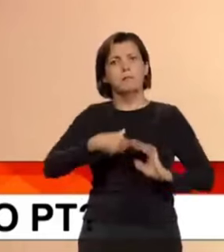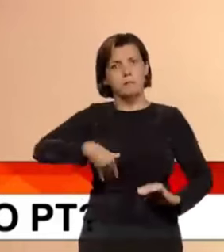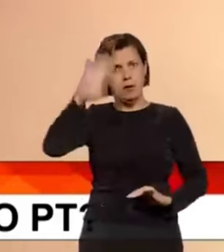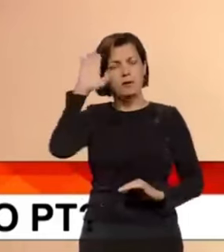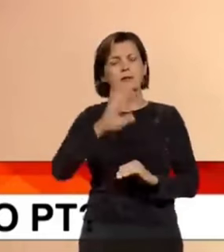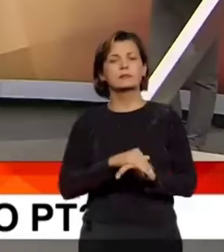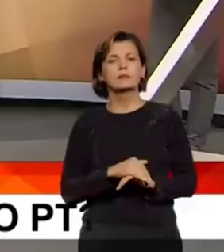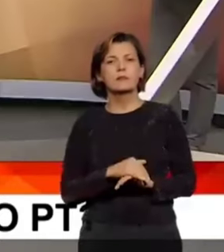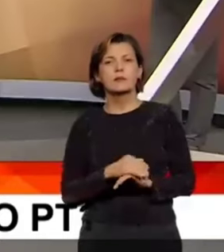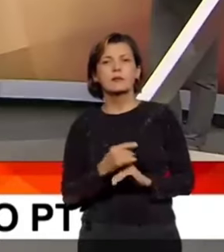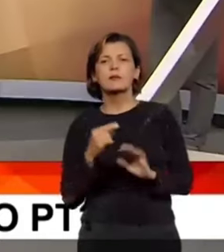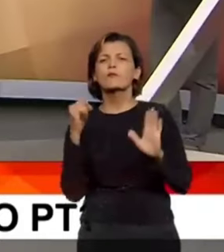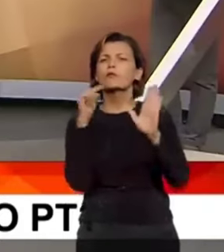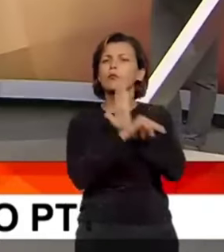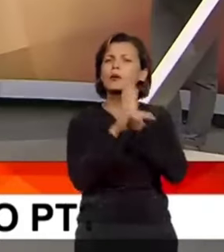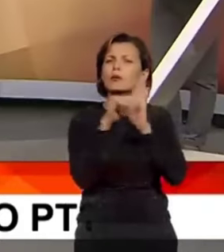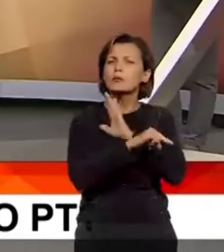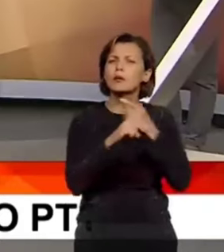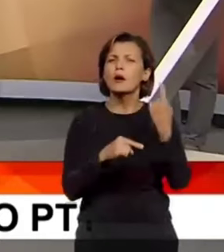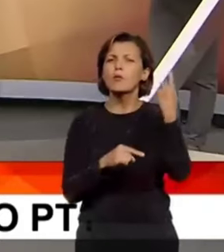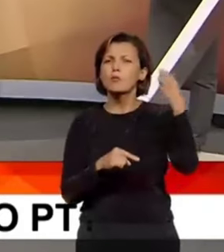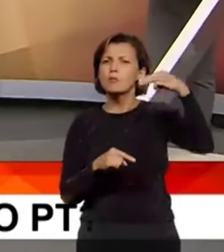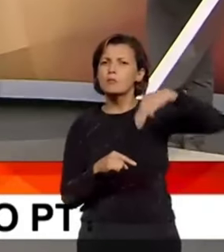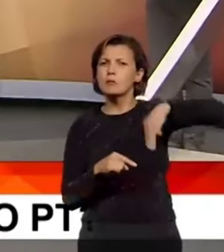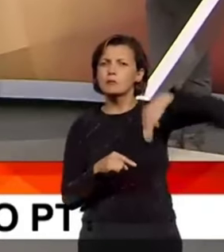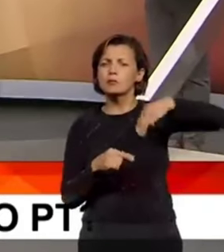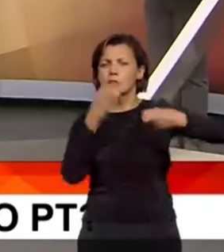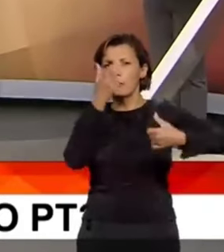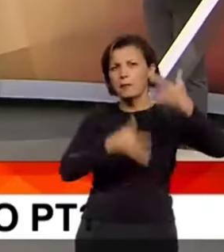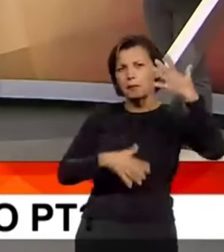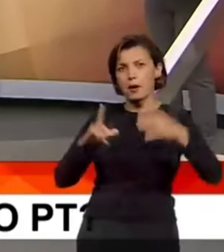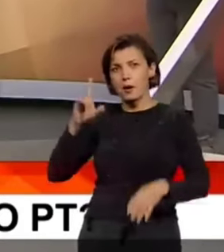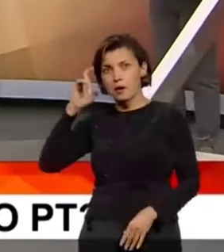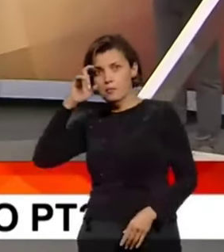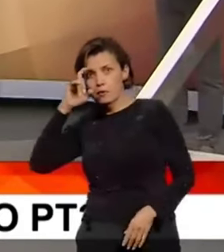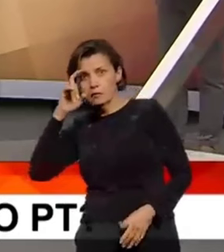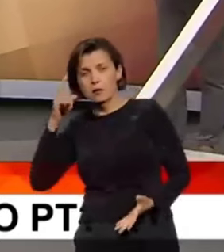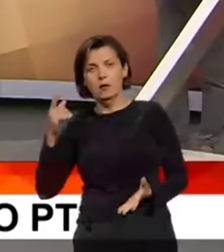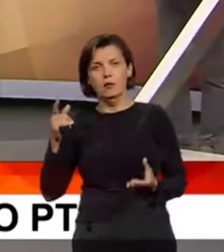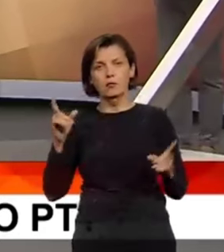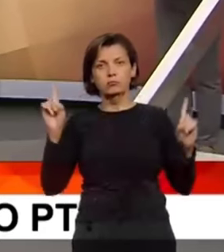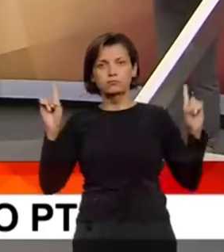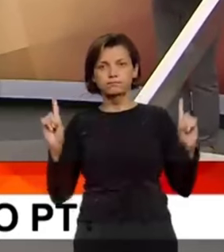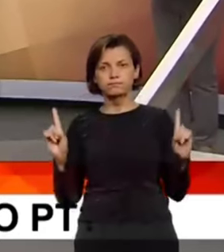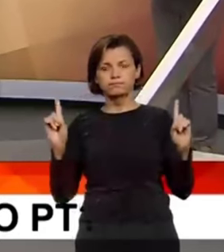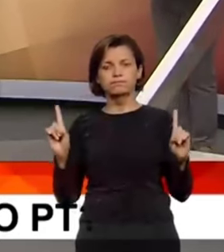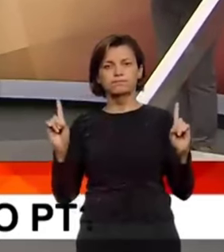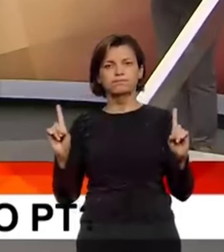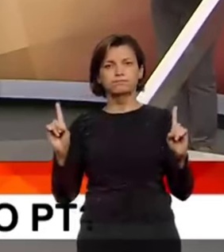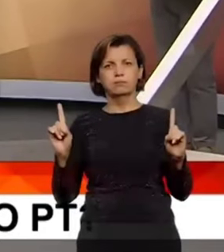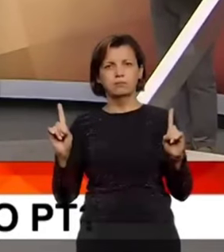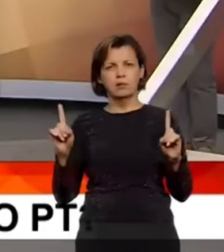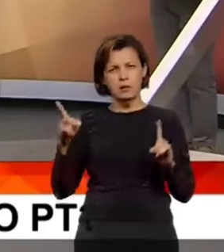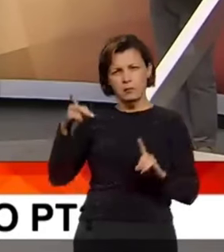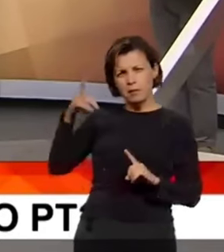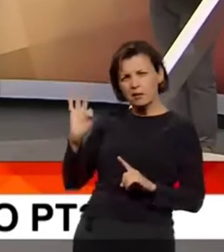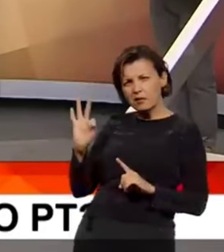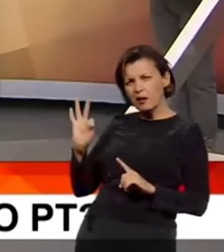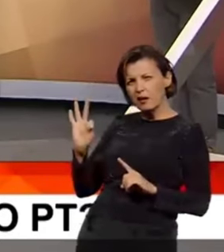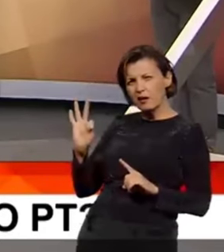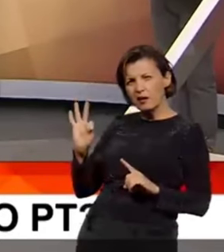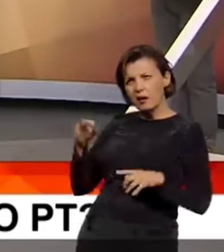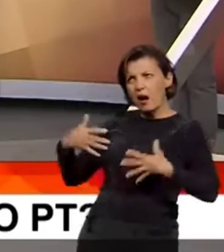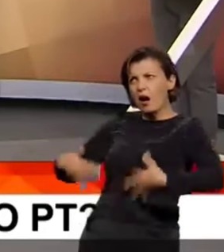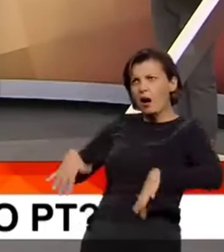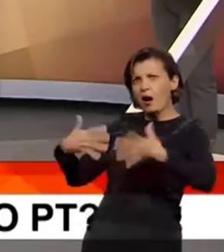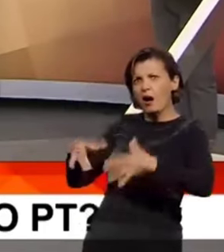sua democracia Cleiton Vamos começar com você um em um minuto Pablo Marçal tá aqui ao seu lado é uma ameaça